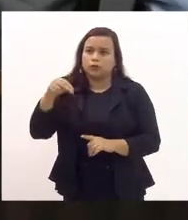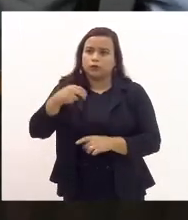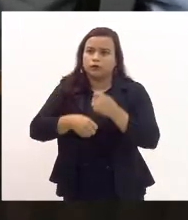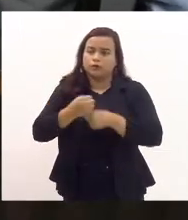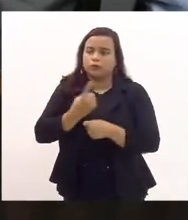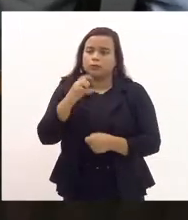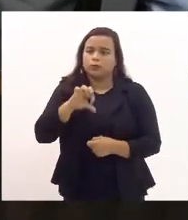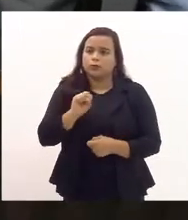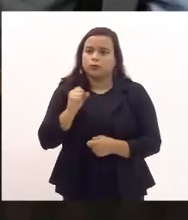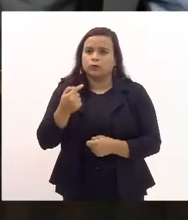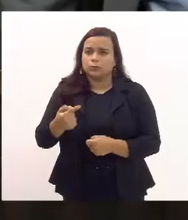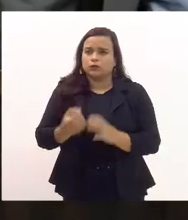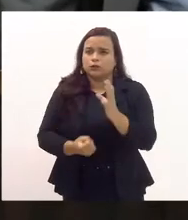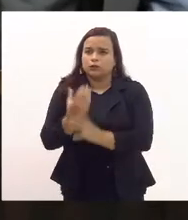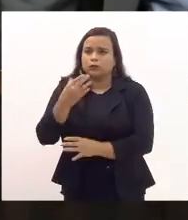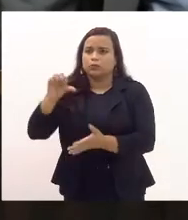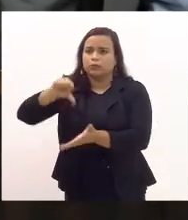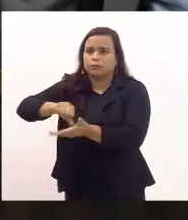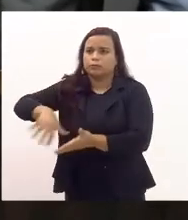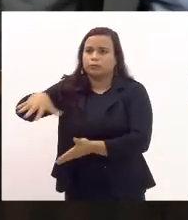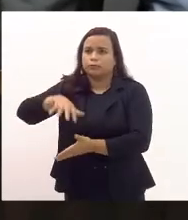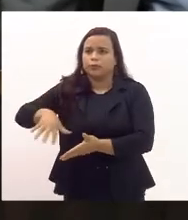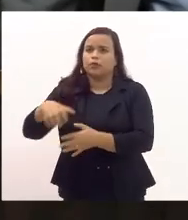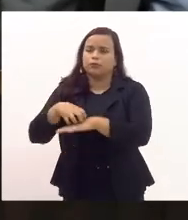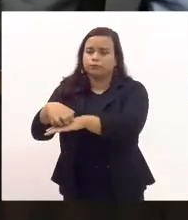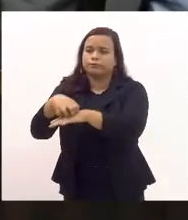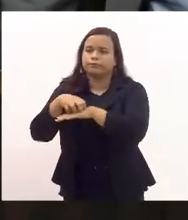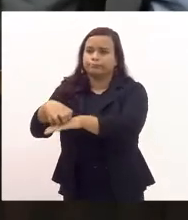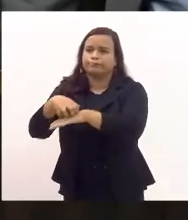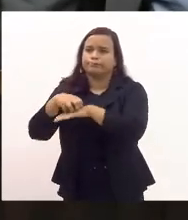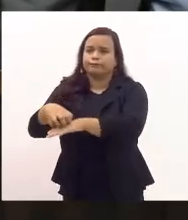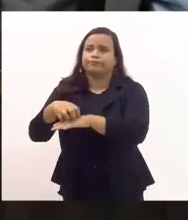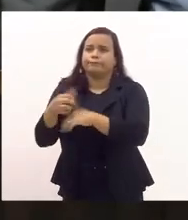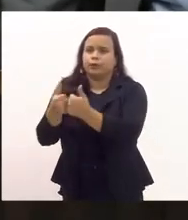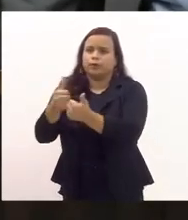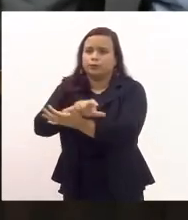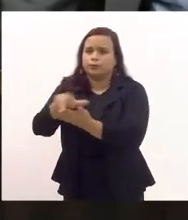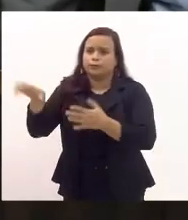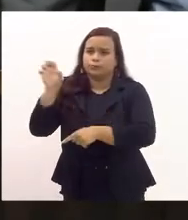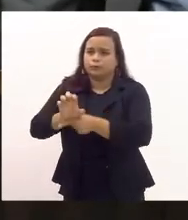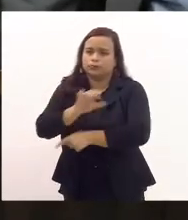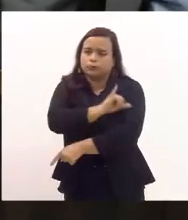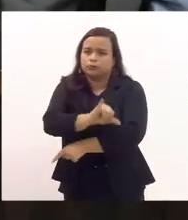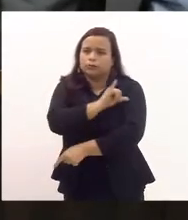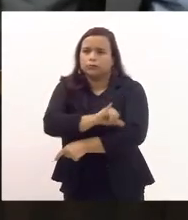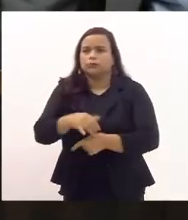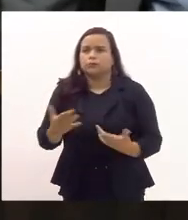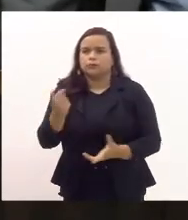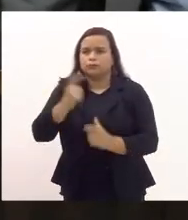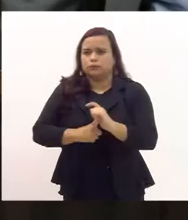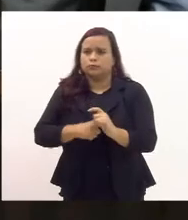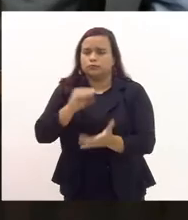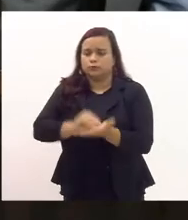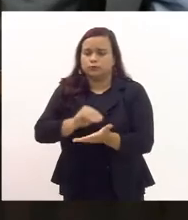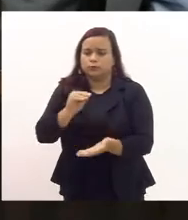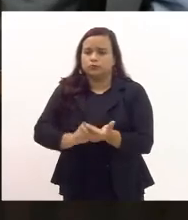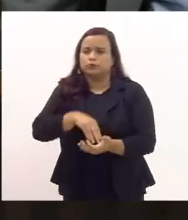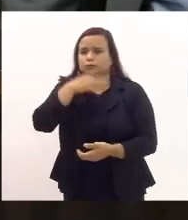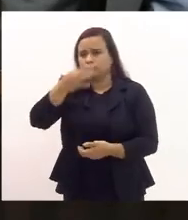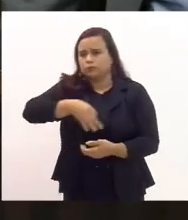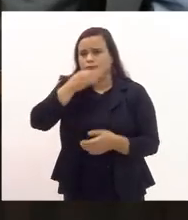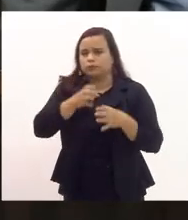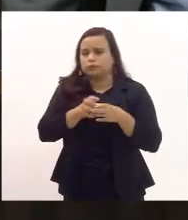de 87 que criou o departamento de transporte rodoviário do Estado do Rio de Janeiro e dá outras providências vendendo de pareceres das comissões